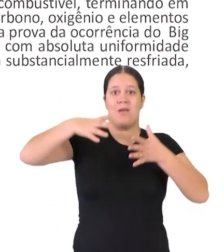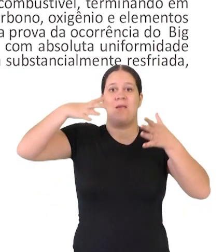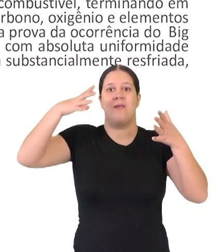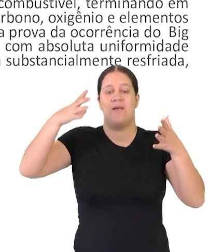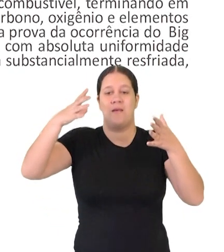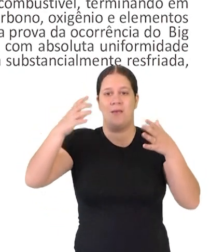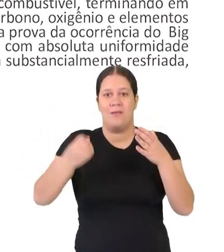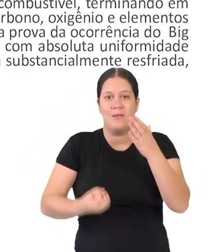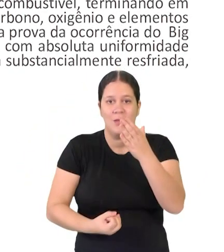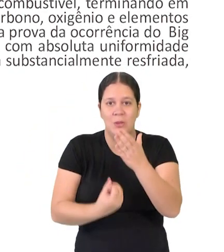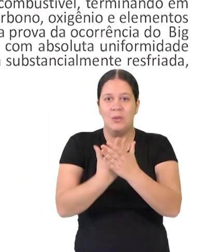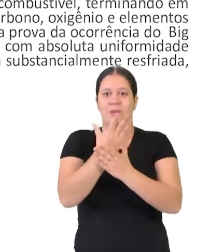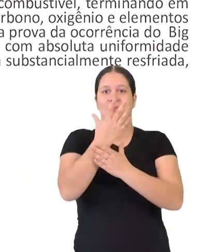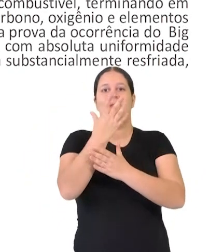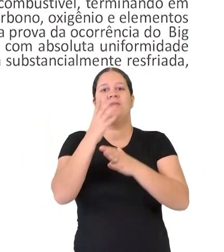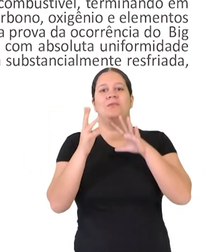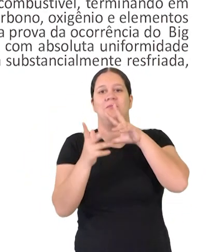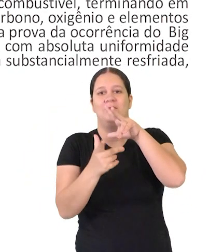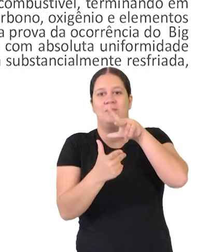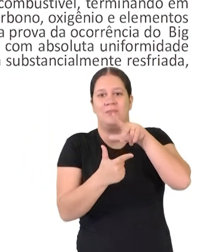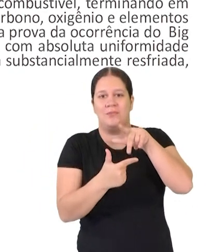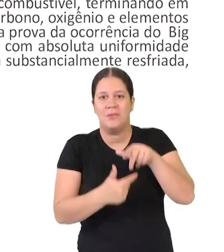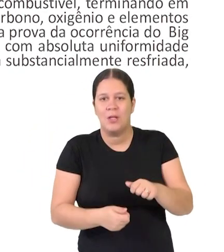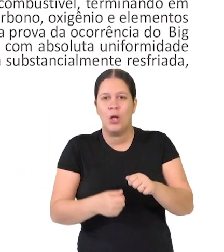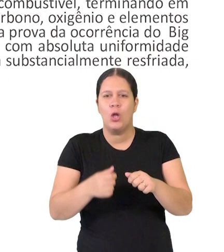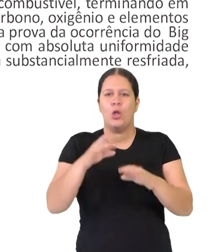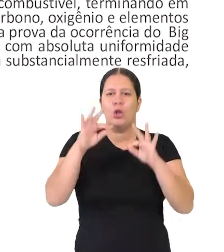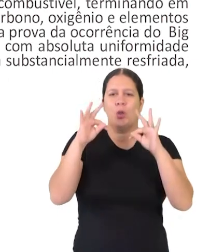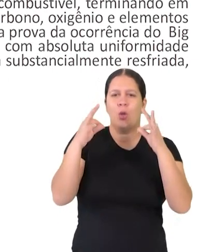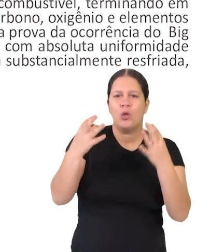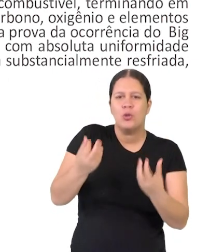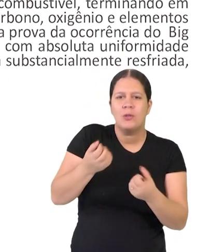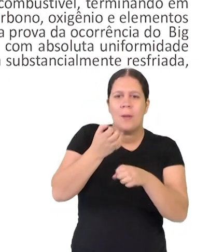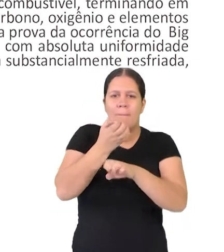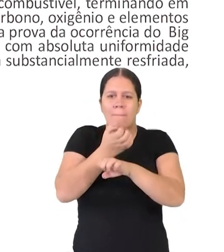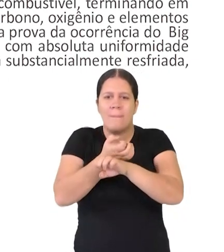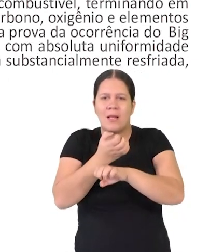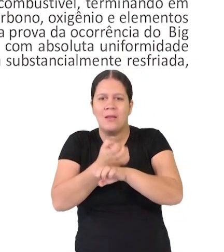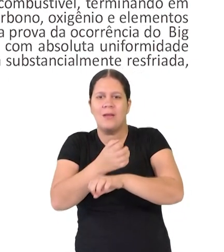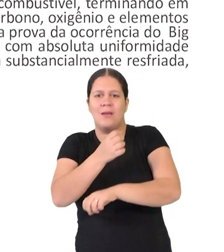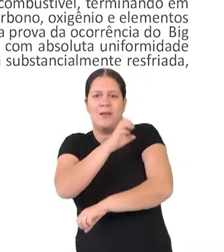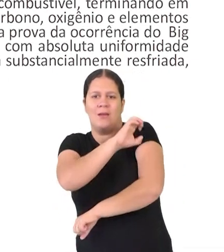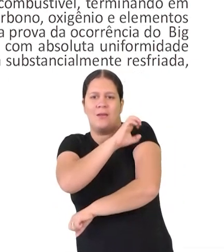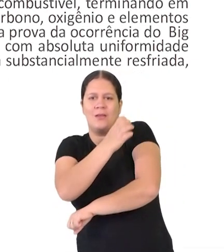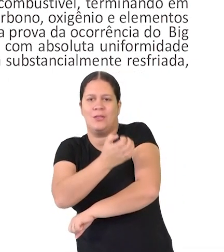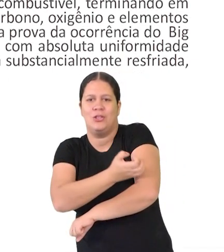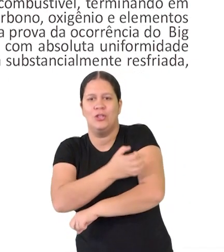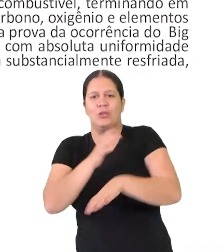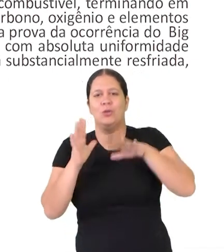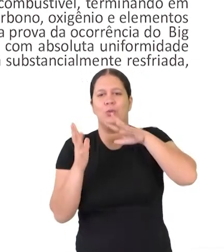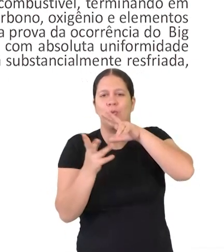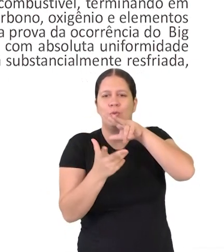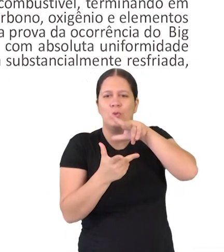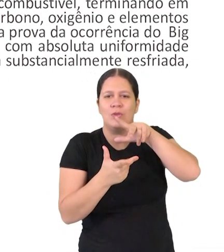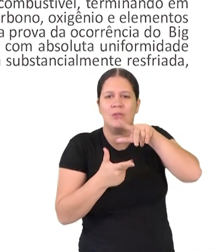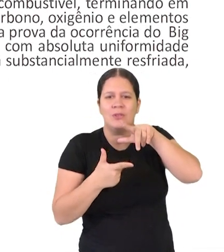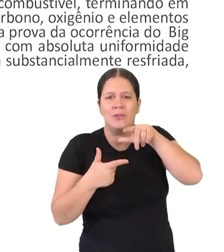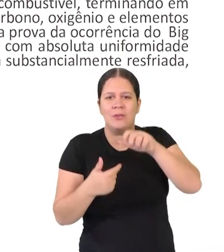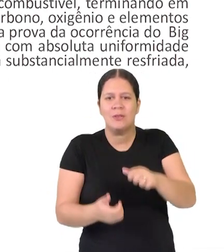deu origem ao universo. Toda a matéria e toda a energia que atualmente se encontram no universo